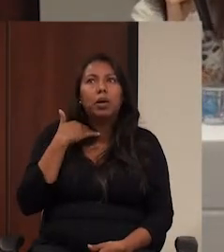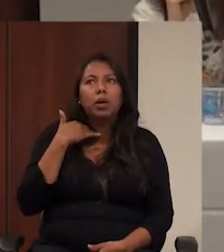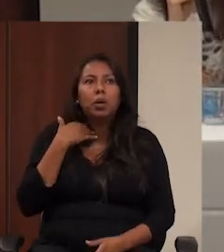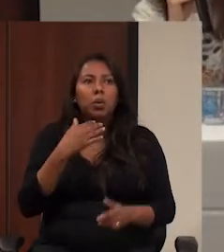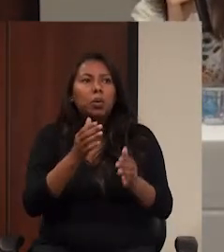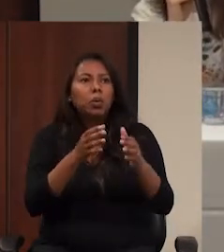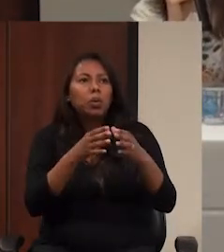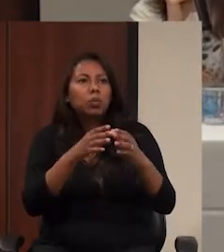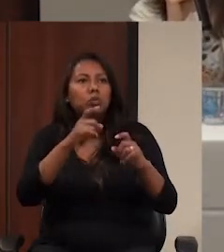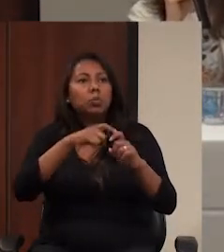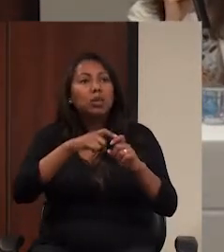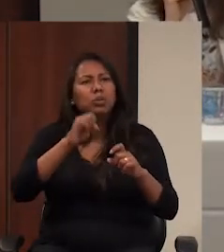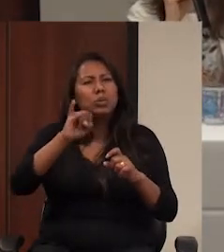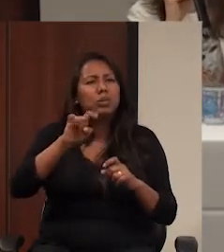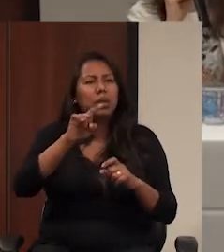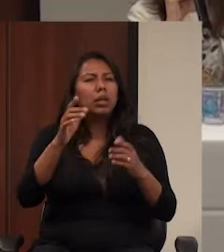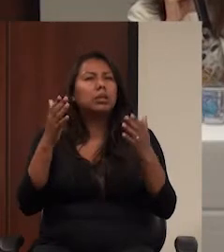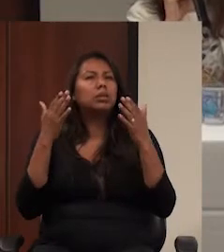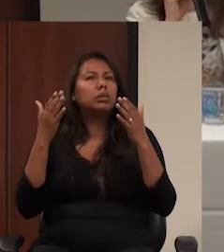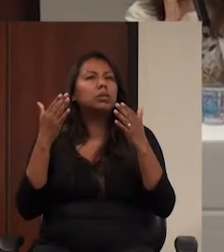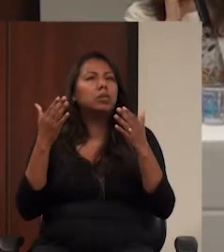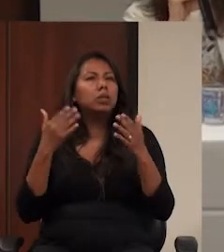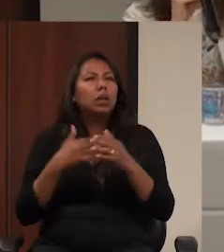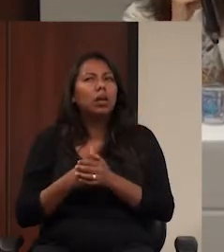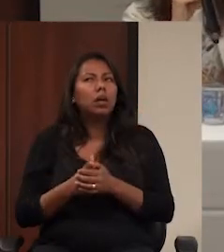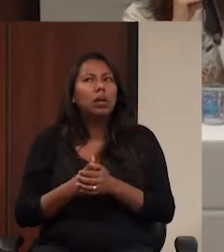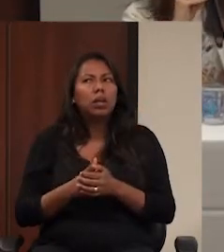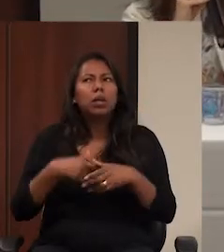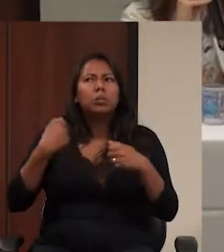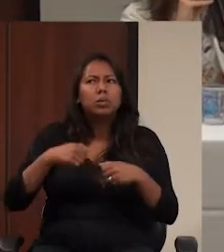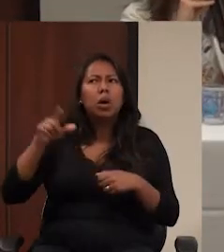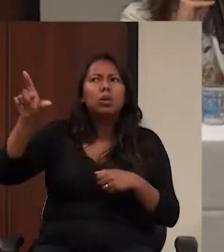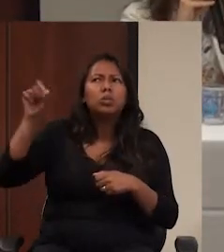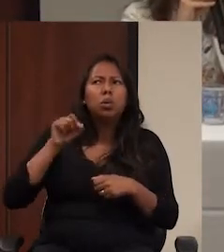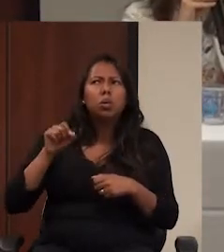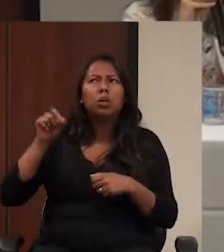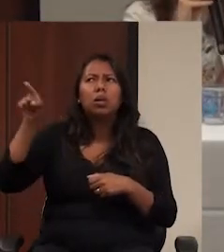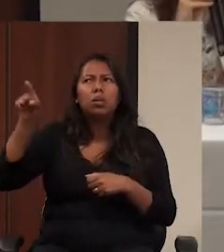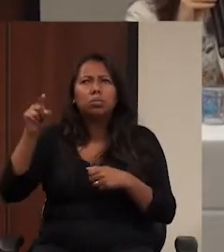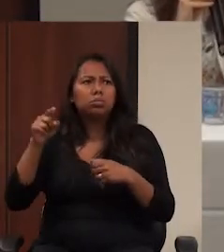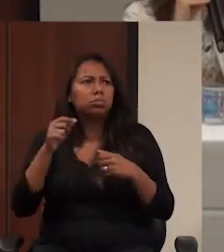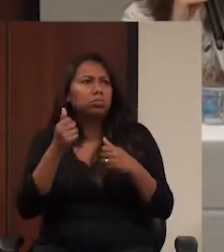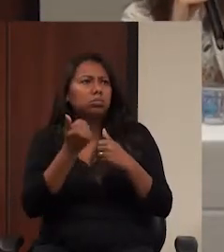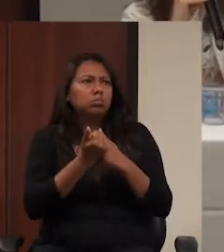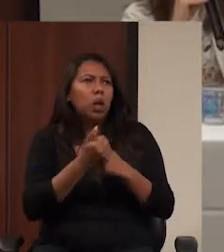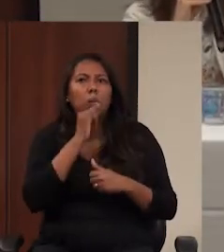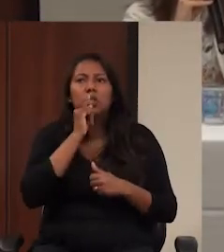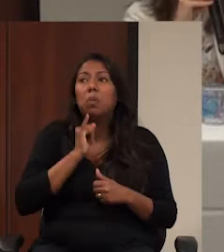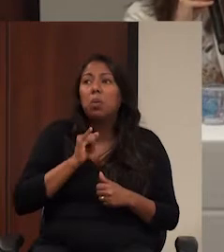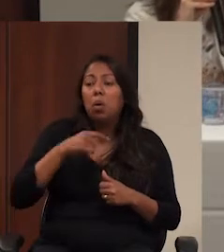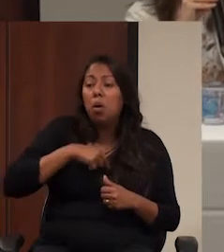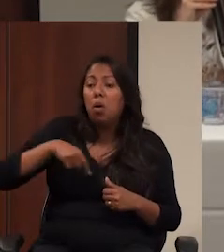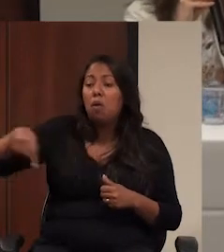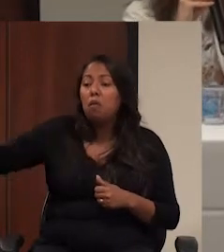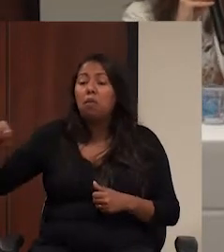médicos, duvidam da capacidade jurídica da pessoa e exigem a nomeação de um curador. Então a pessoa vai no banco, quer abrir a conta, o banco diz, você não tem capacidade legal, não vou